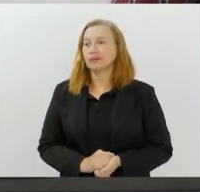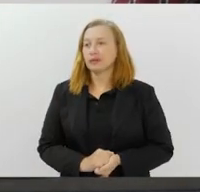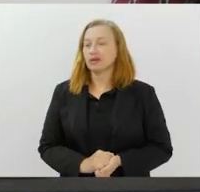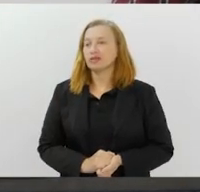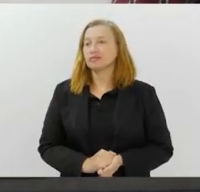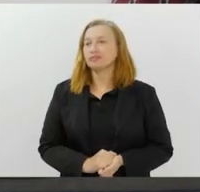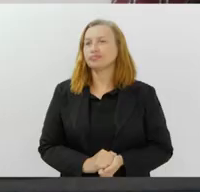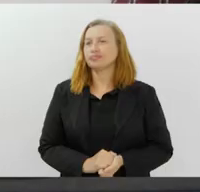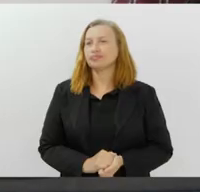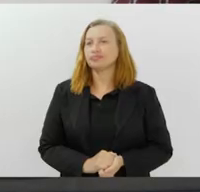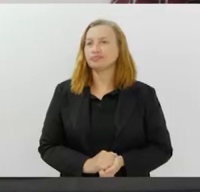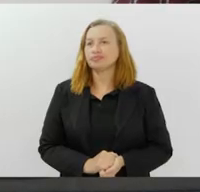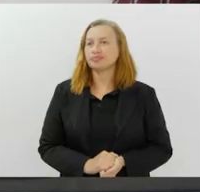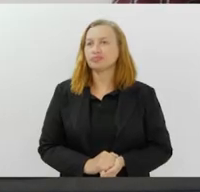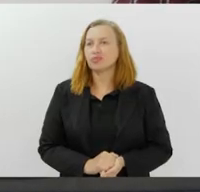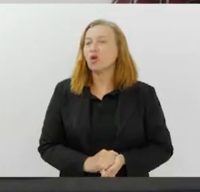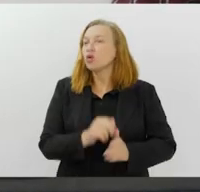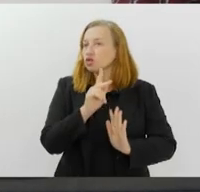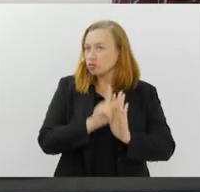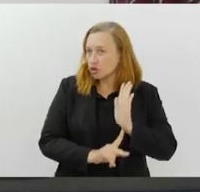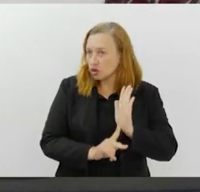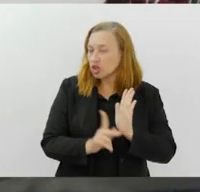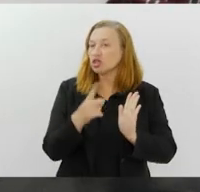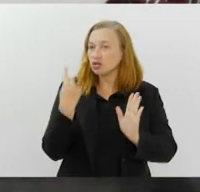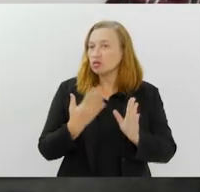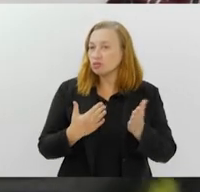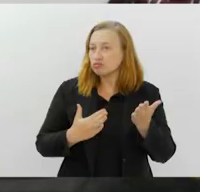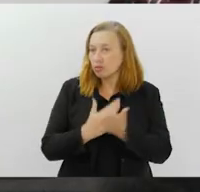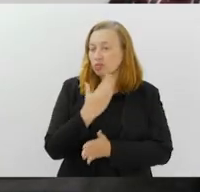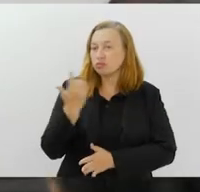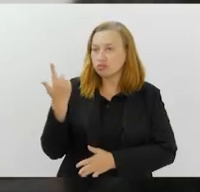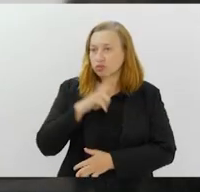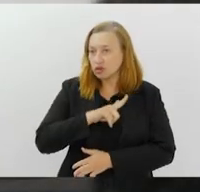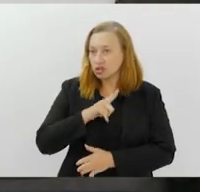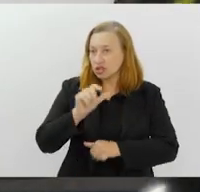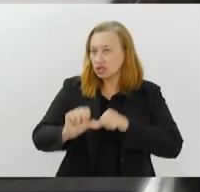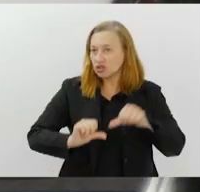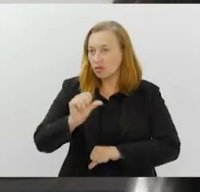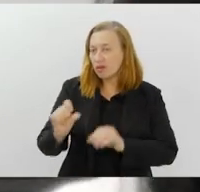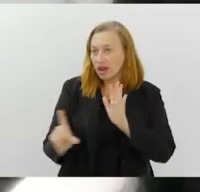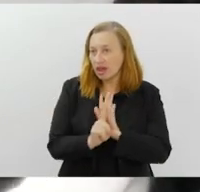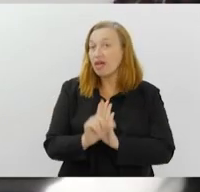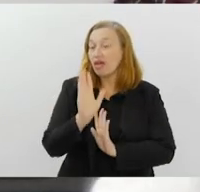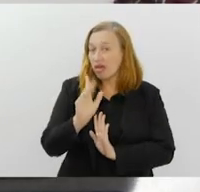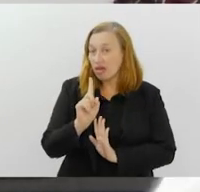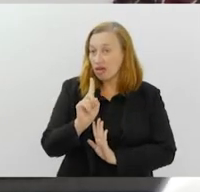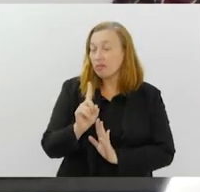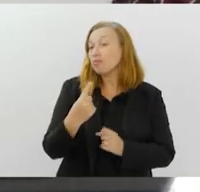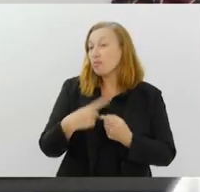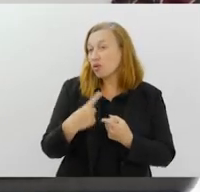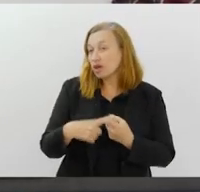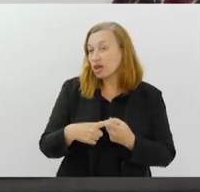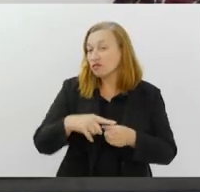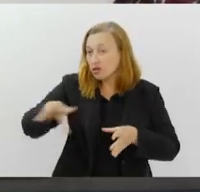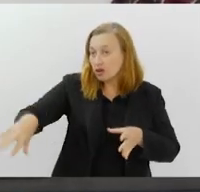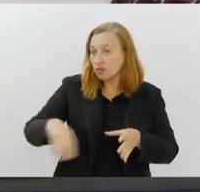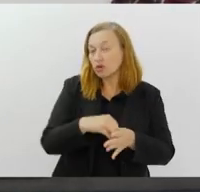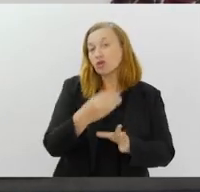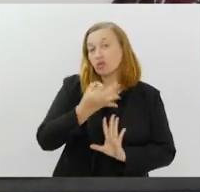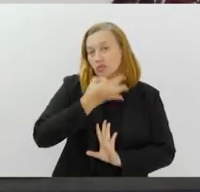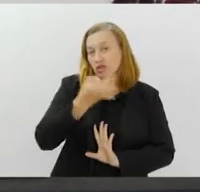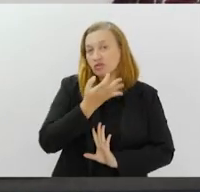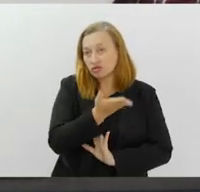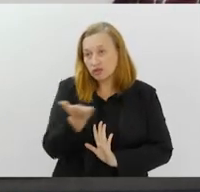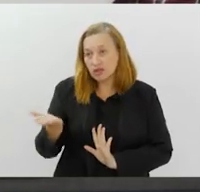eh aqueles projetos que a gente conseguiu aprovar e transformar em lei foam porque essas sugestões foram incorporadas então é muito